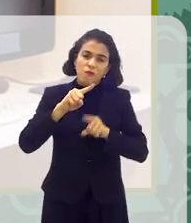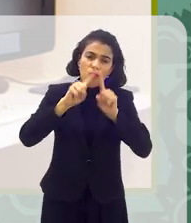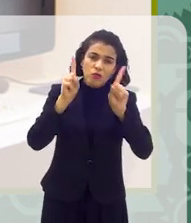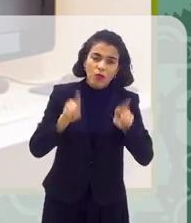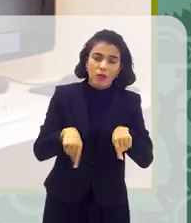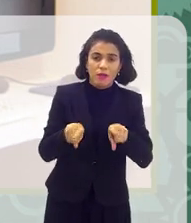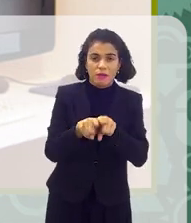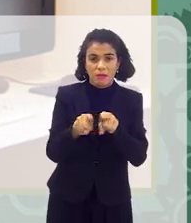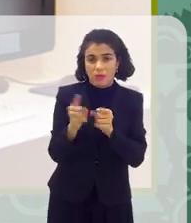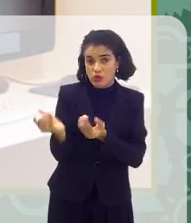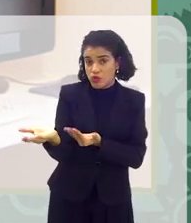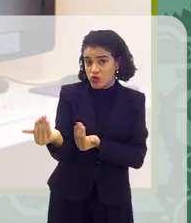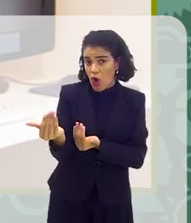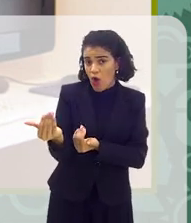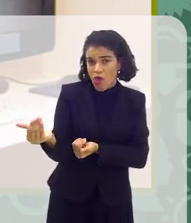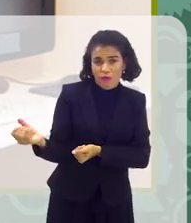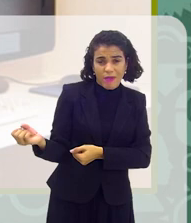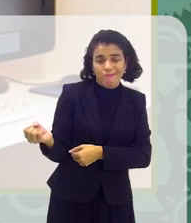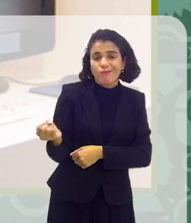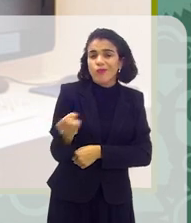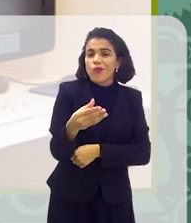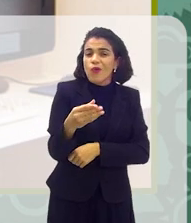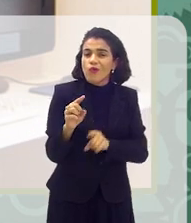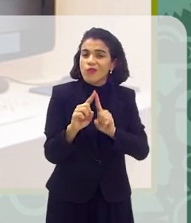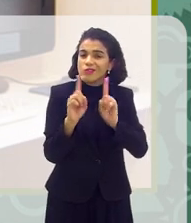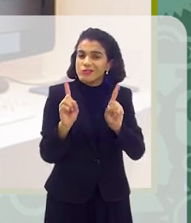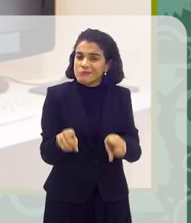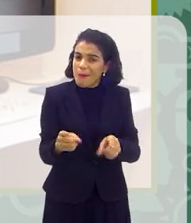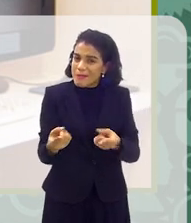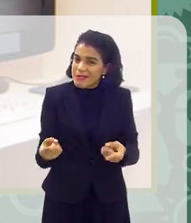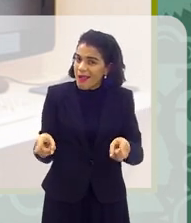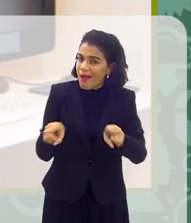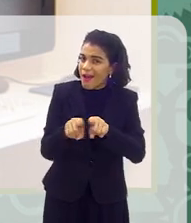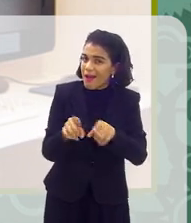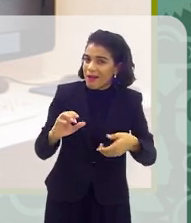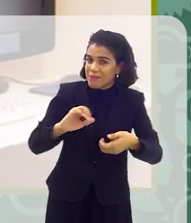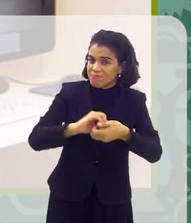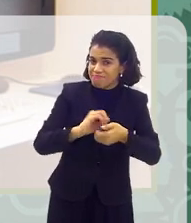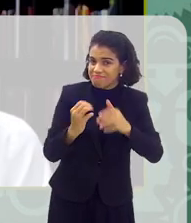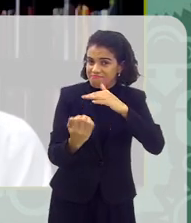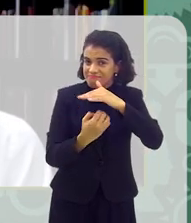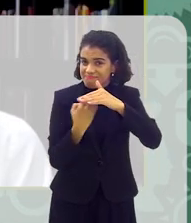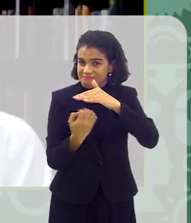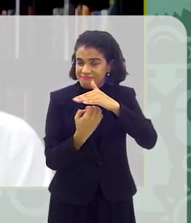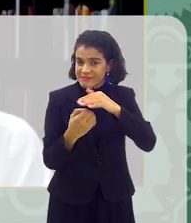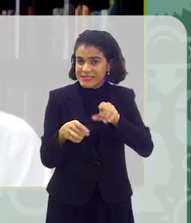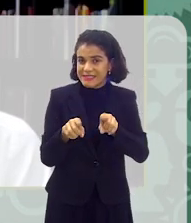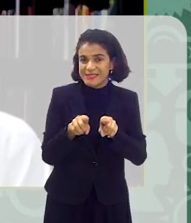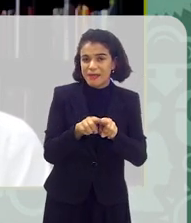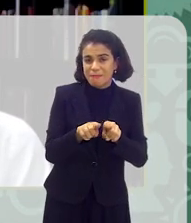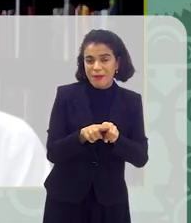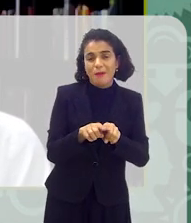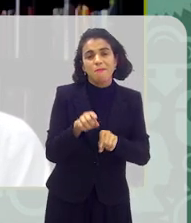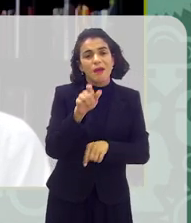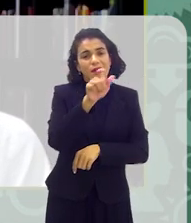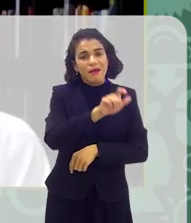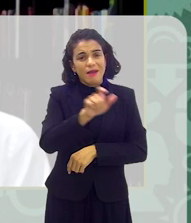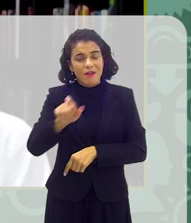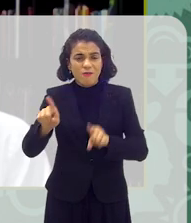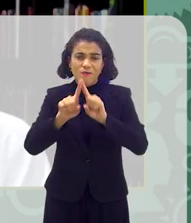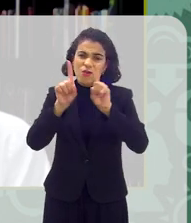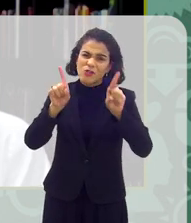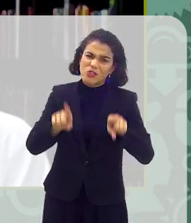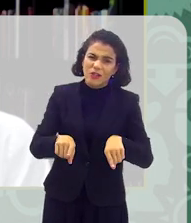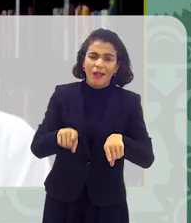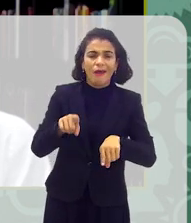funcionários, né, como para esses jovens que estão chegando aí? Precisa ter essa parceria, né, das empresas também para que esses